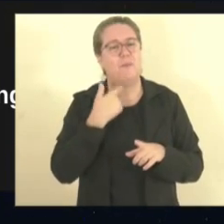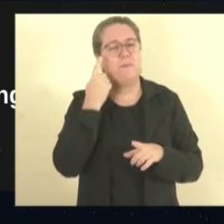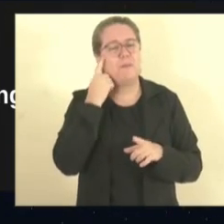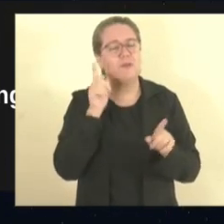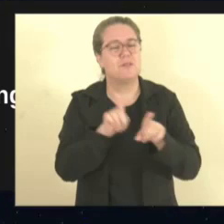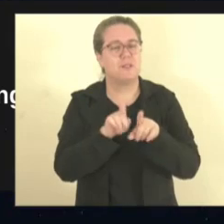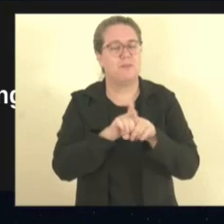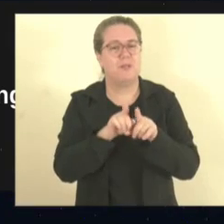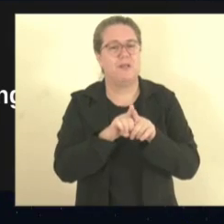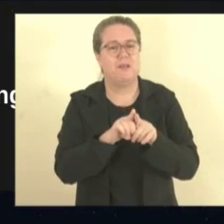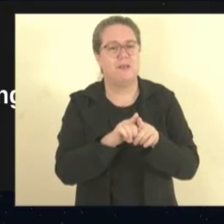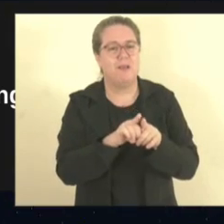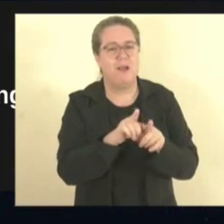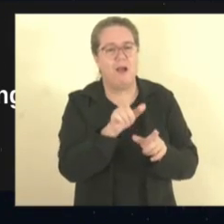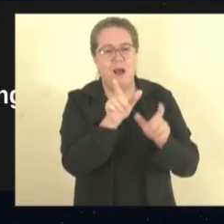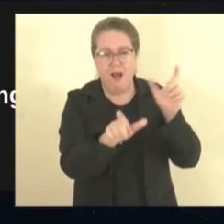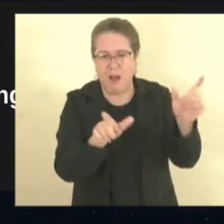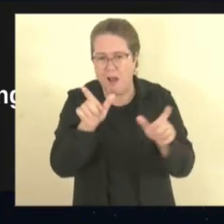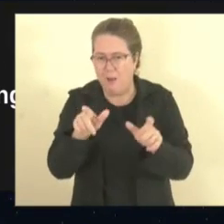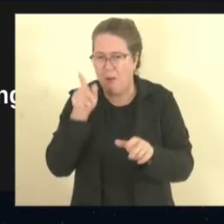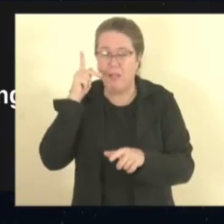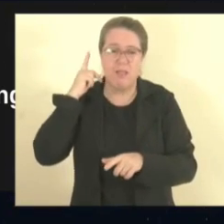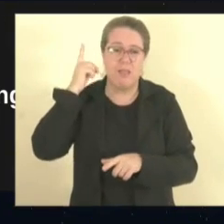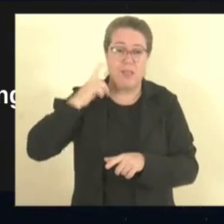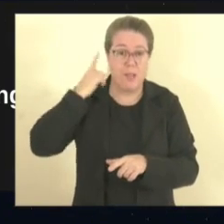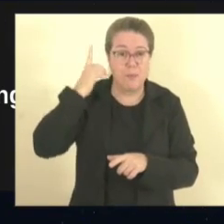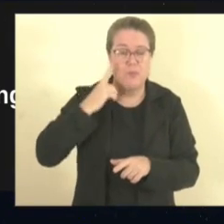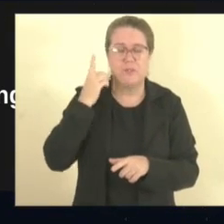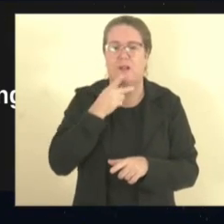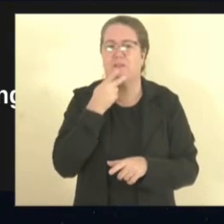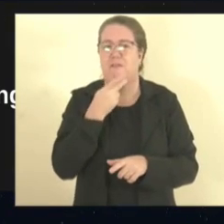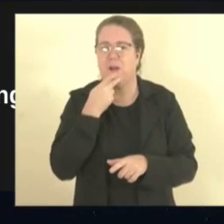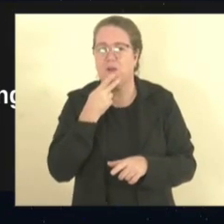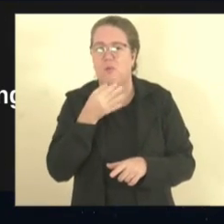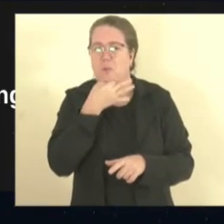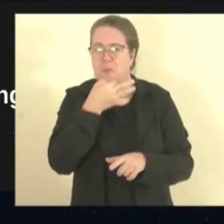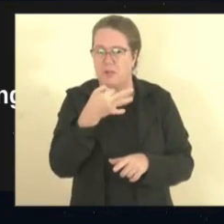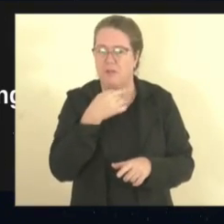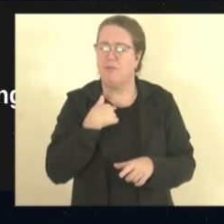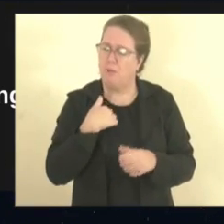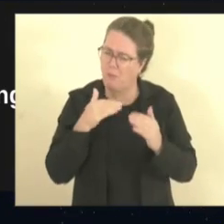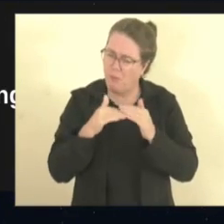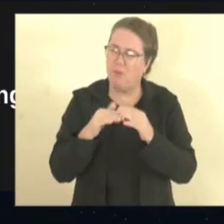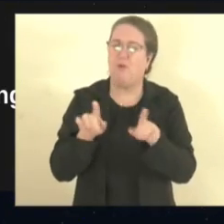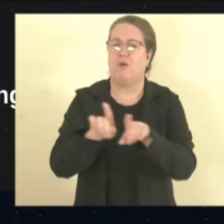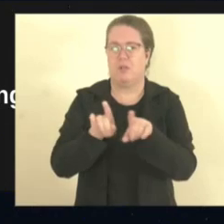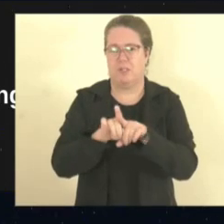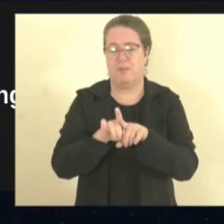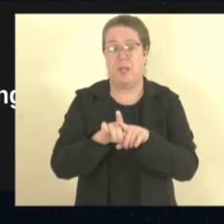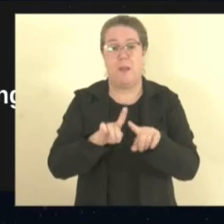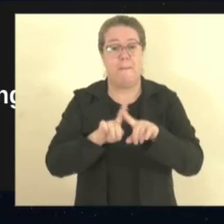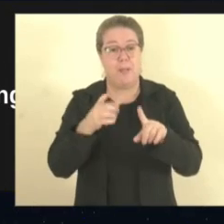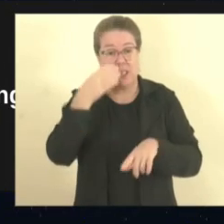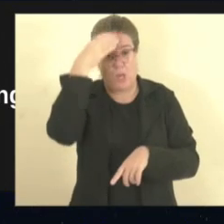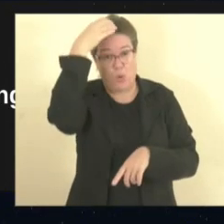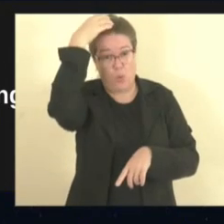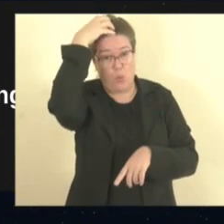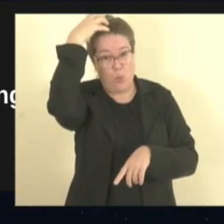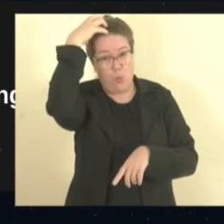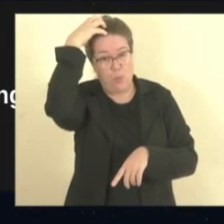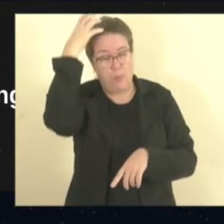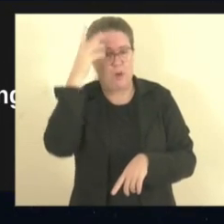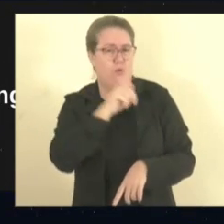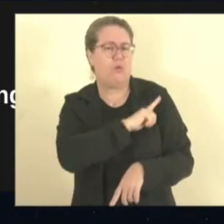têm uma ponta de razão, mas a culpa não é do governador. Aí, eu quero, não quero dizer que é culpa, porque eu quero